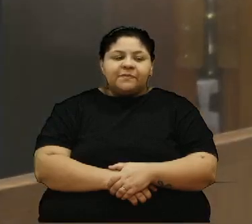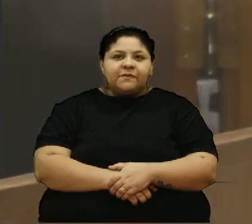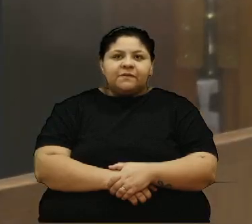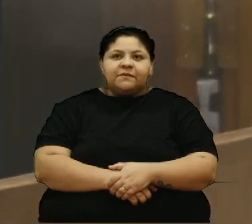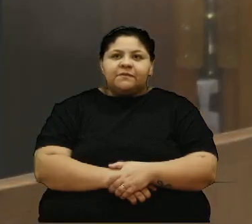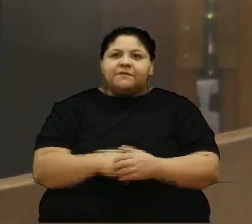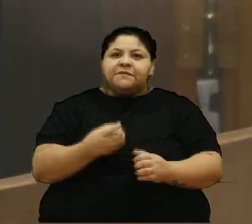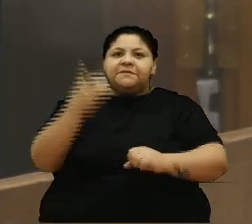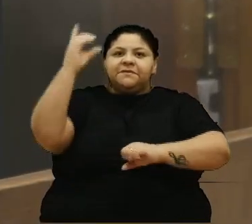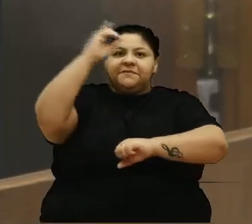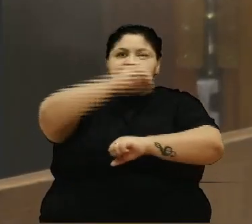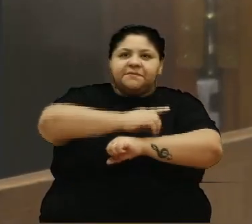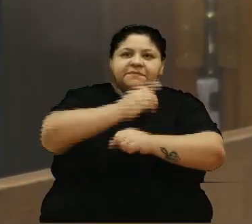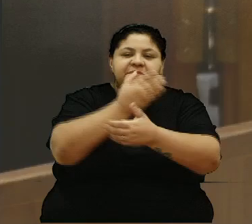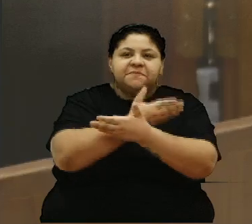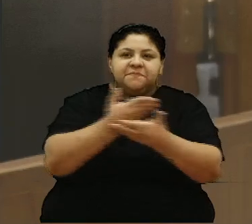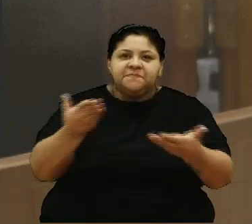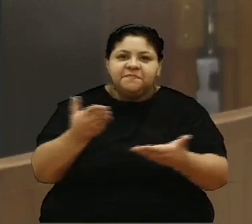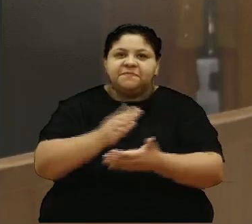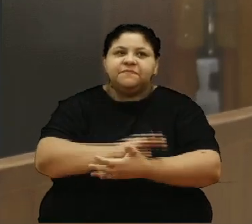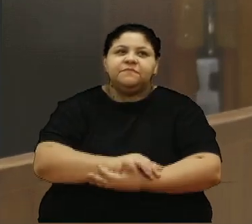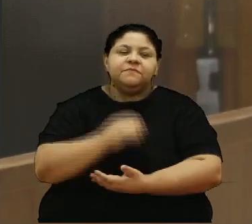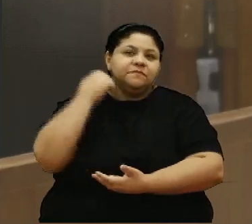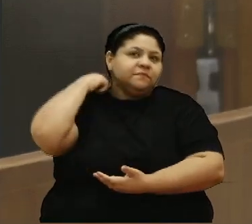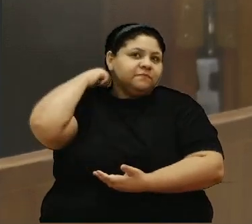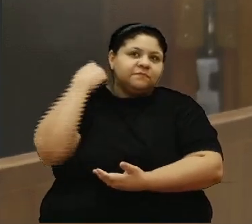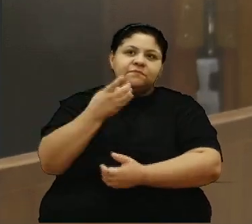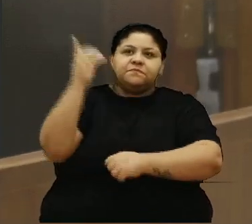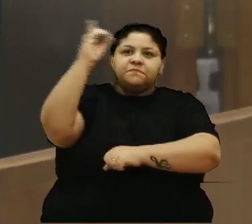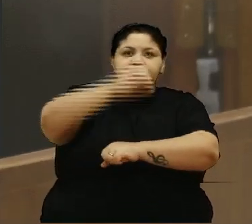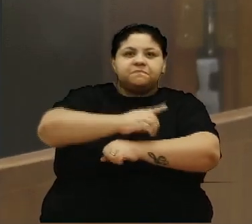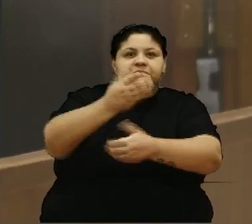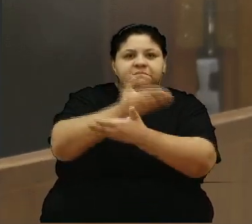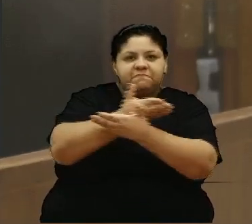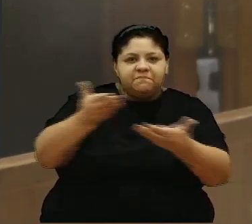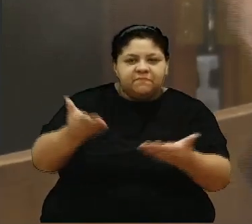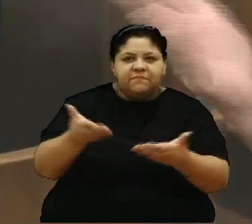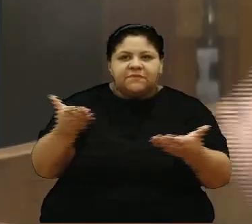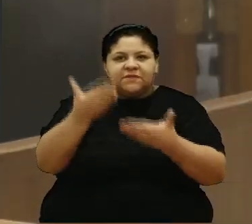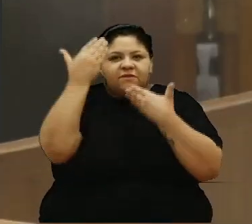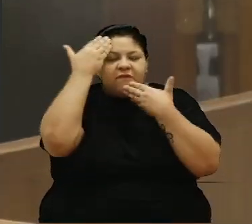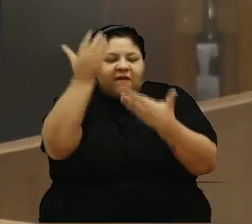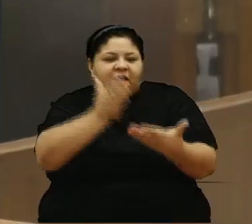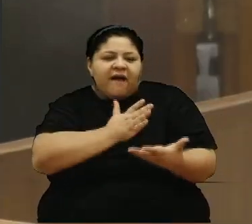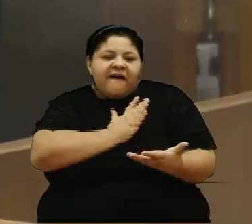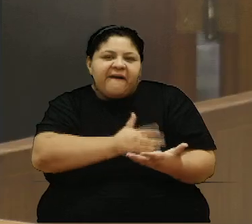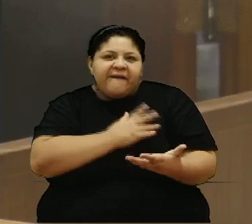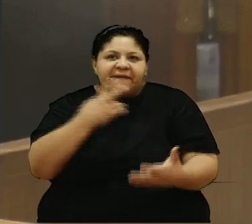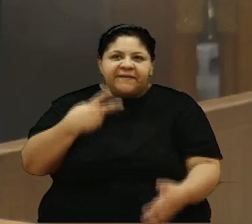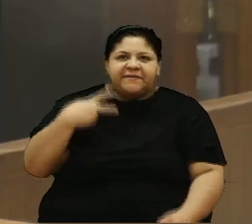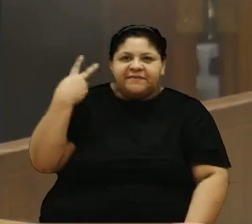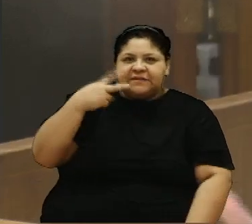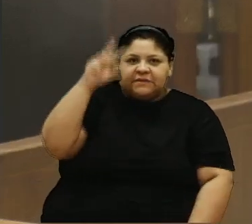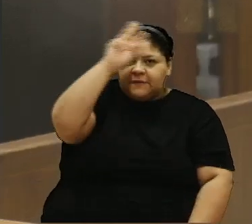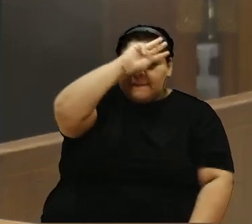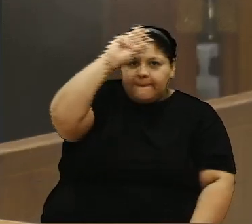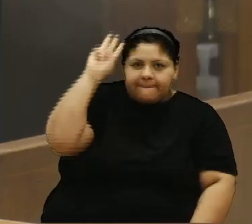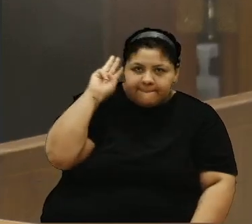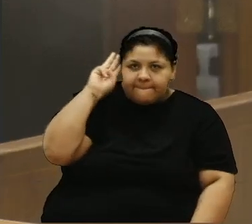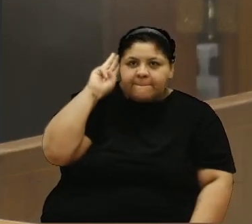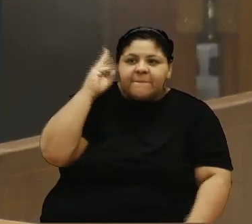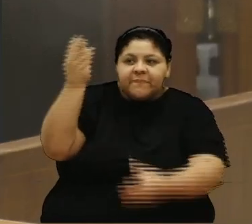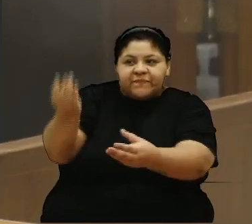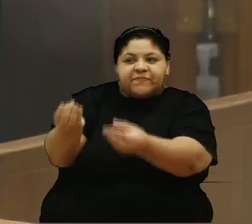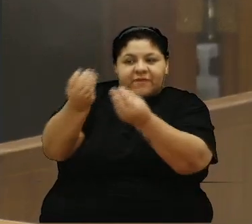Bom dia a todos. Posso começar? Bom dia a todos. Quero agradecer de coração ao vereador Juliano Valim, que me deu